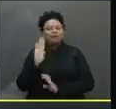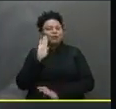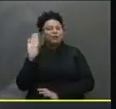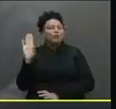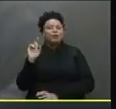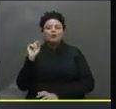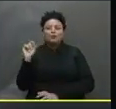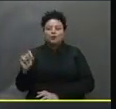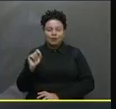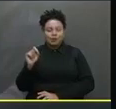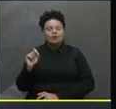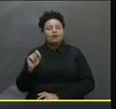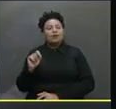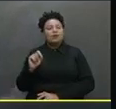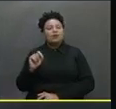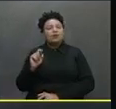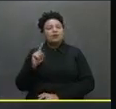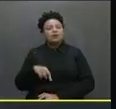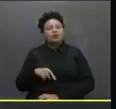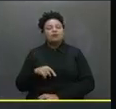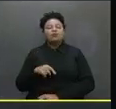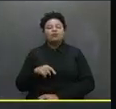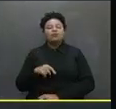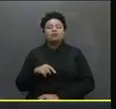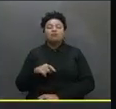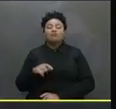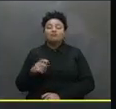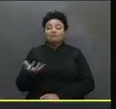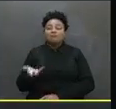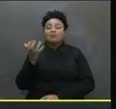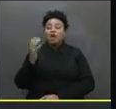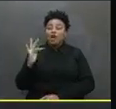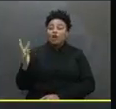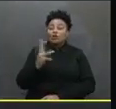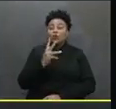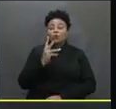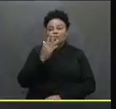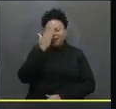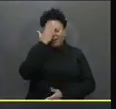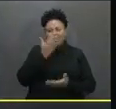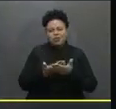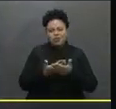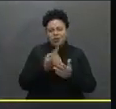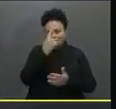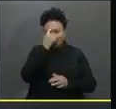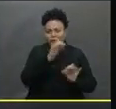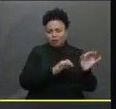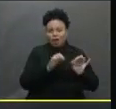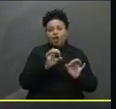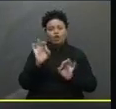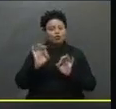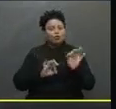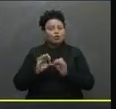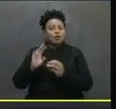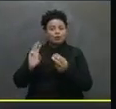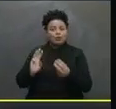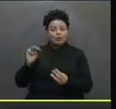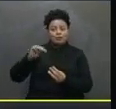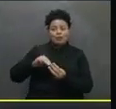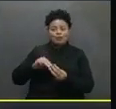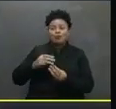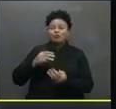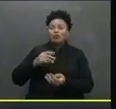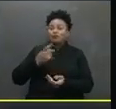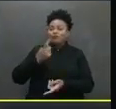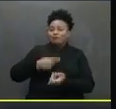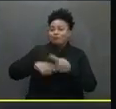sobretudo, uma distinção a todos que acreditaram numa ideia, num projeto e numa missão de transformar